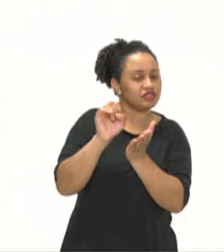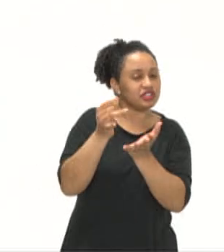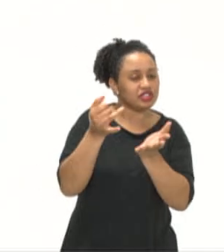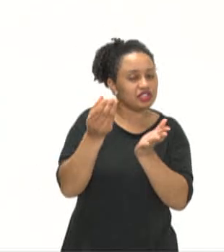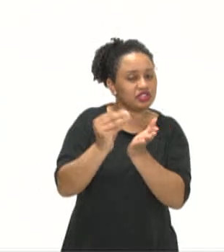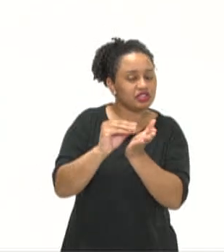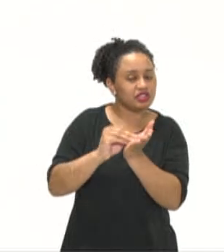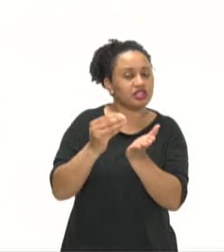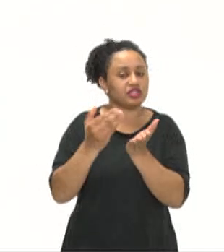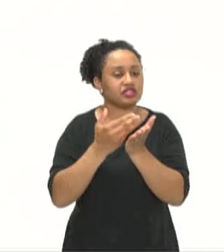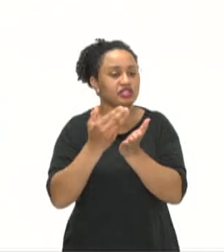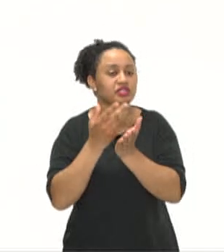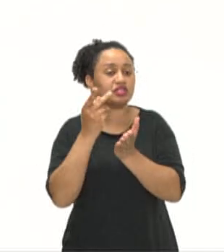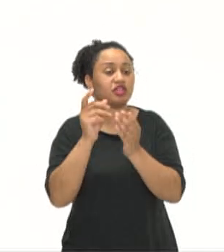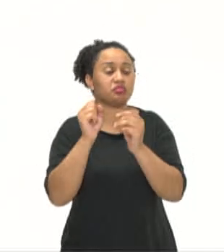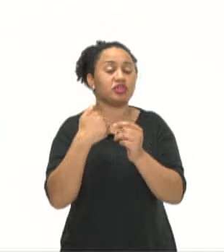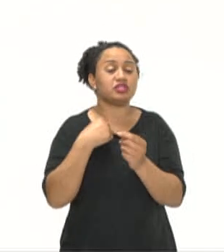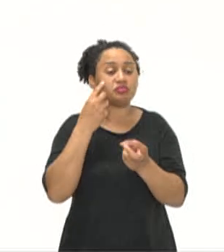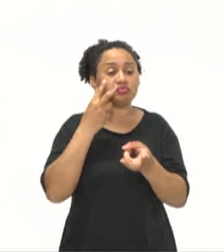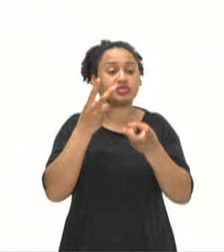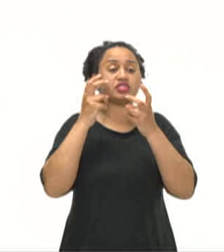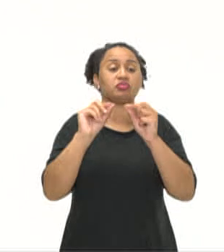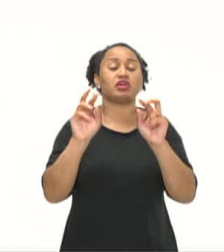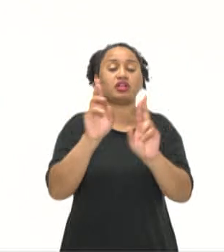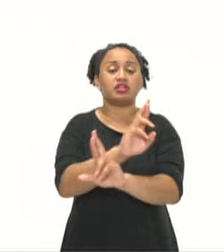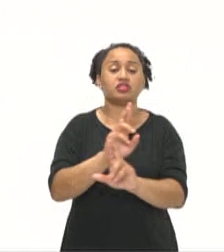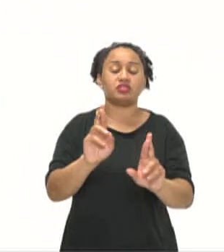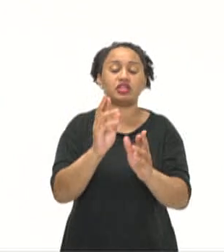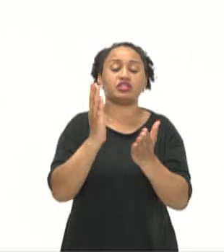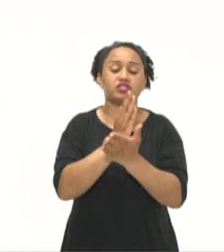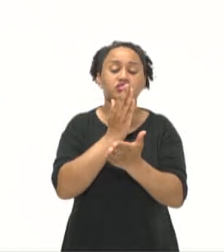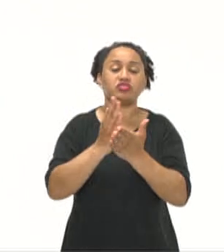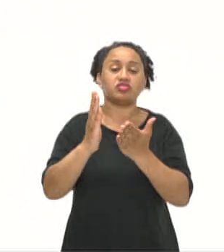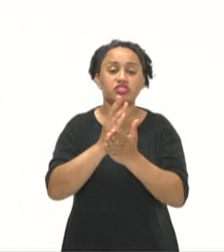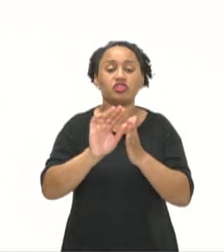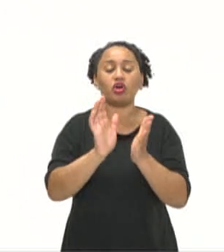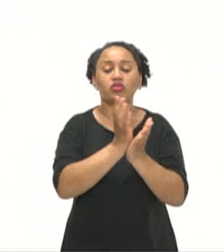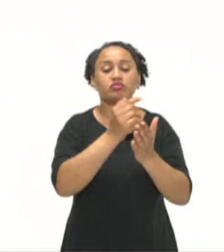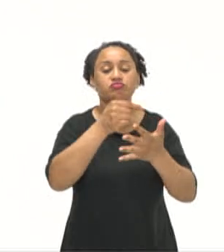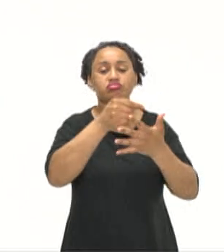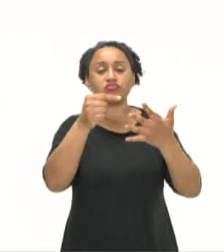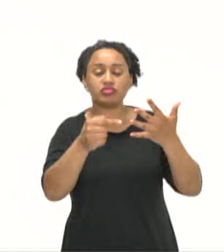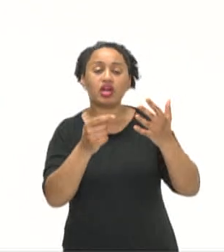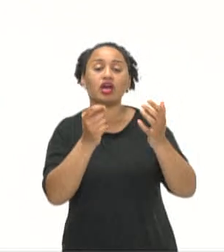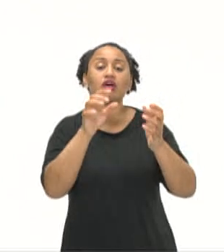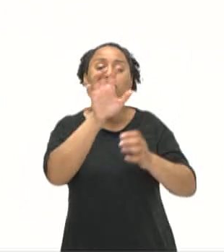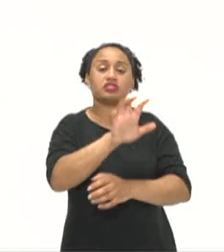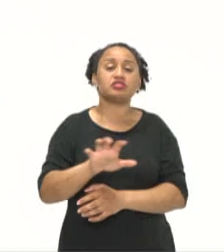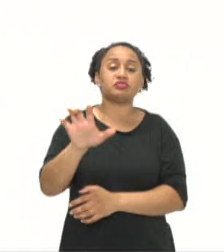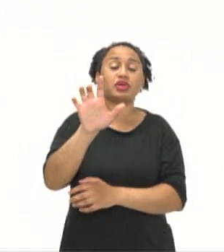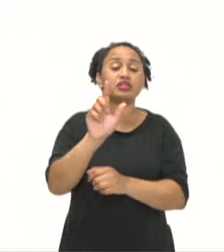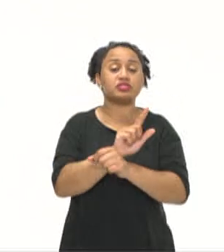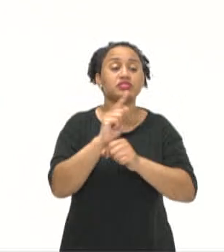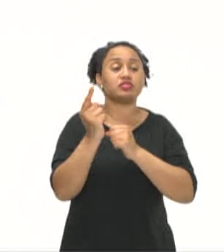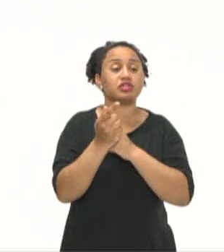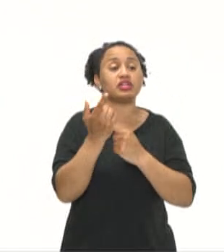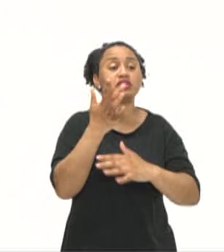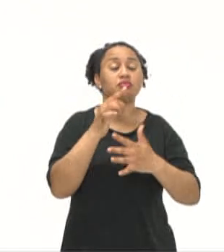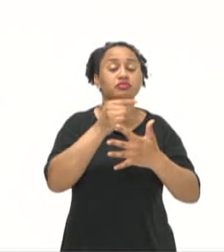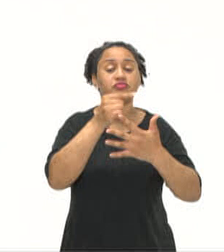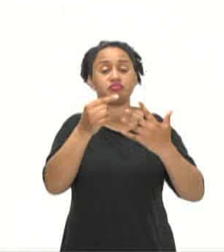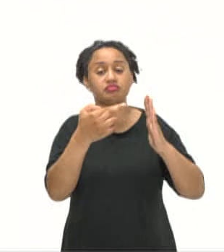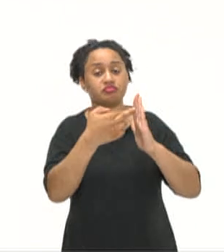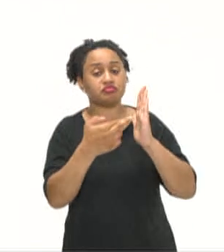tê-la aí anotada no seu caderno, você pode ver que está associado a dividir ou classificar o espaço geográfico a partir de critérios